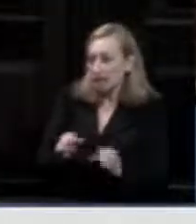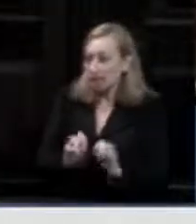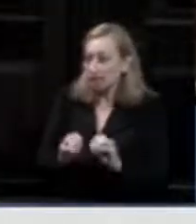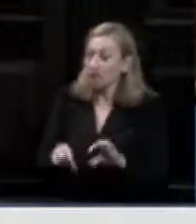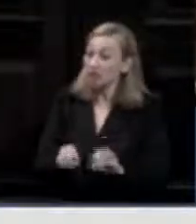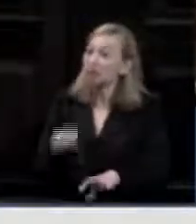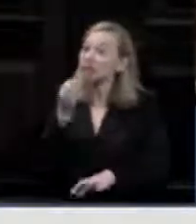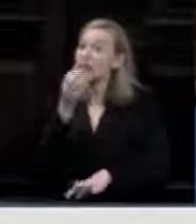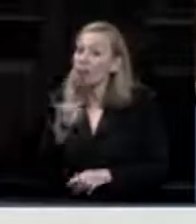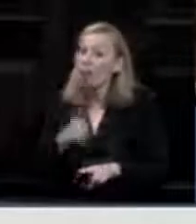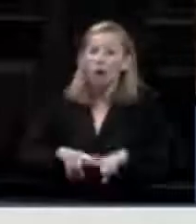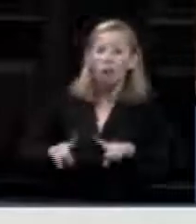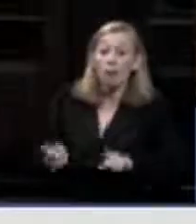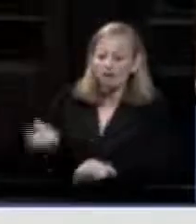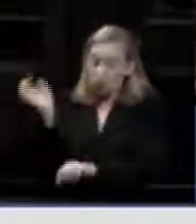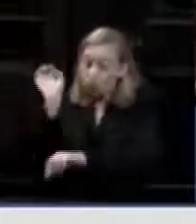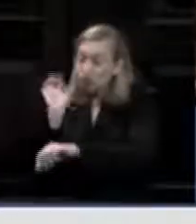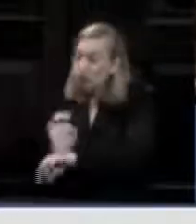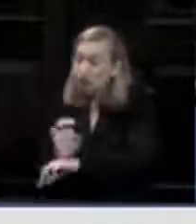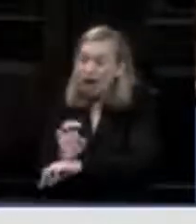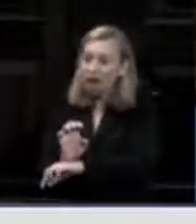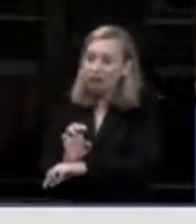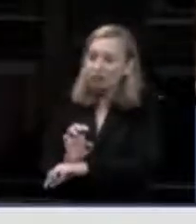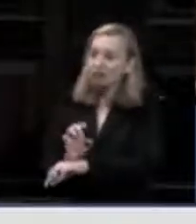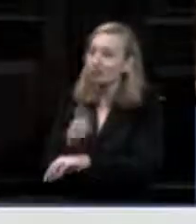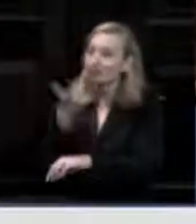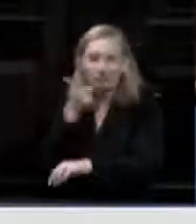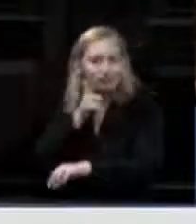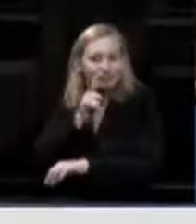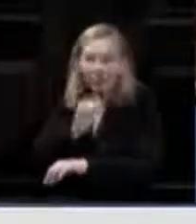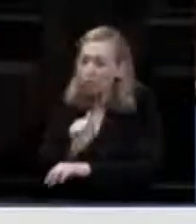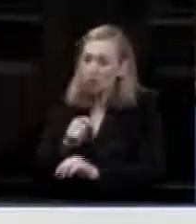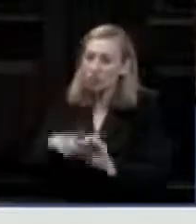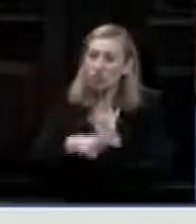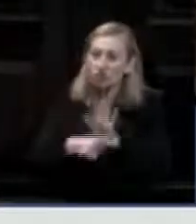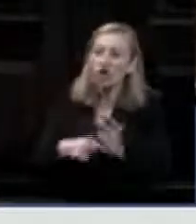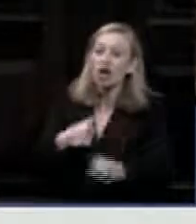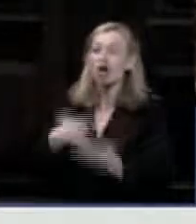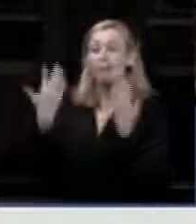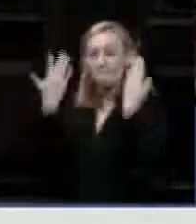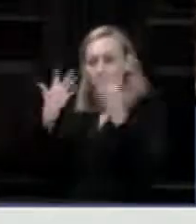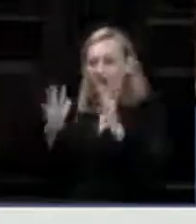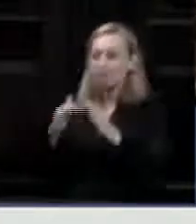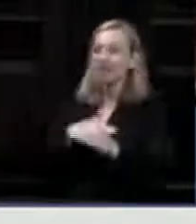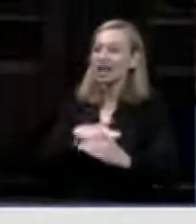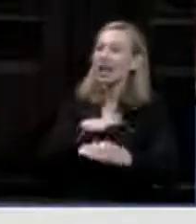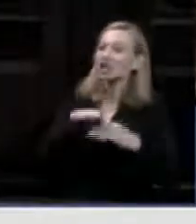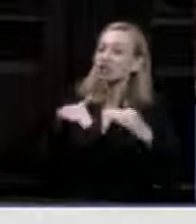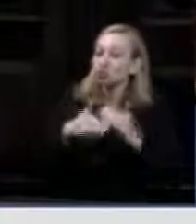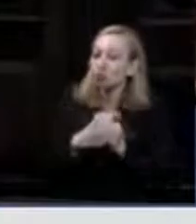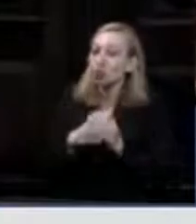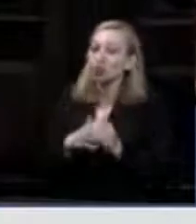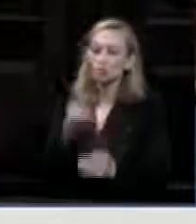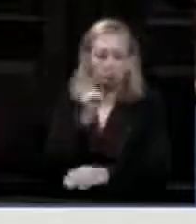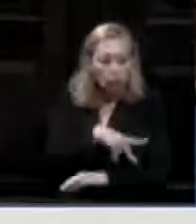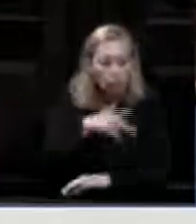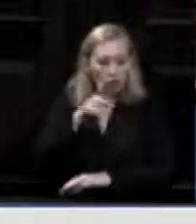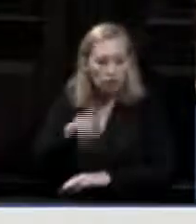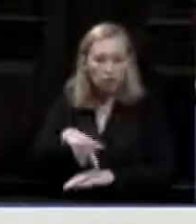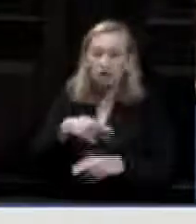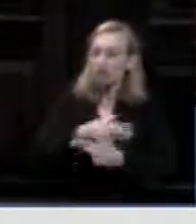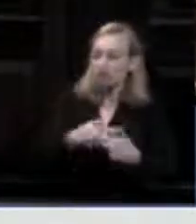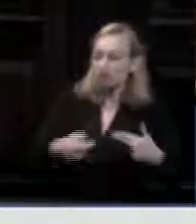conseguindo fazer no ensino médio. E aí eu gostaria de parabenizar a todos os educadores de